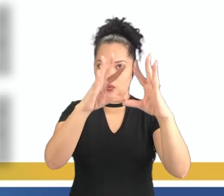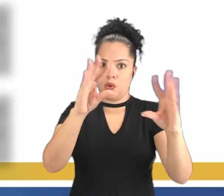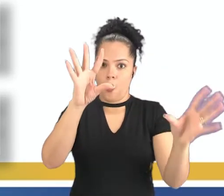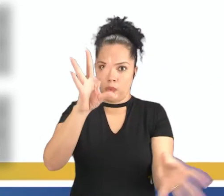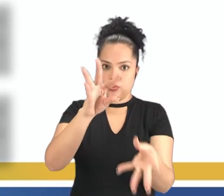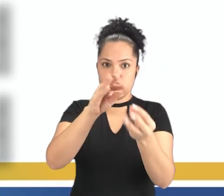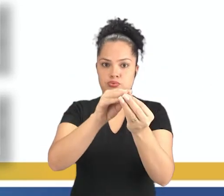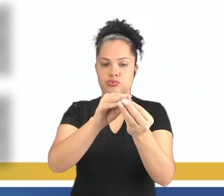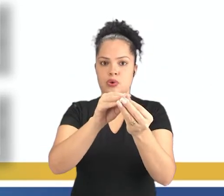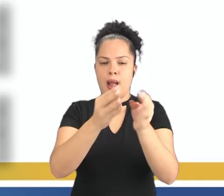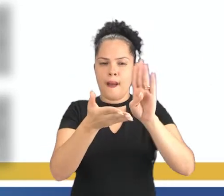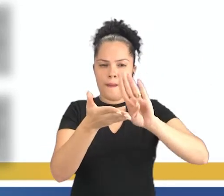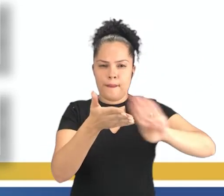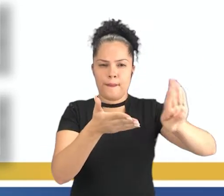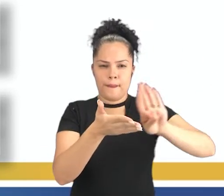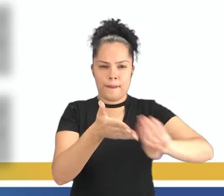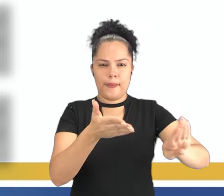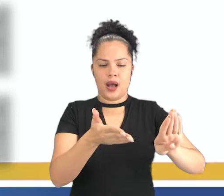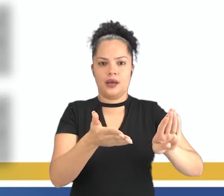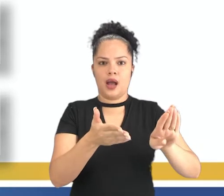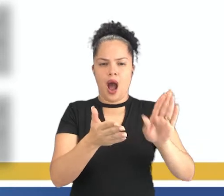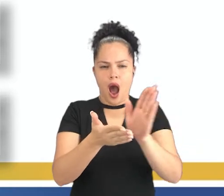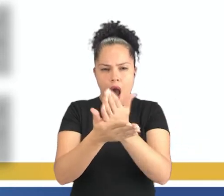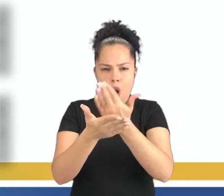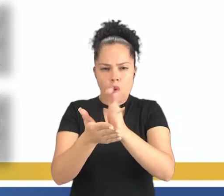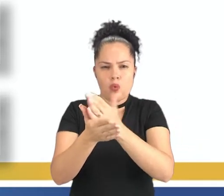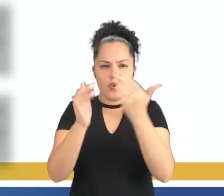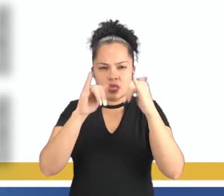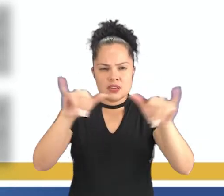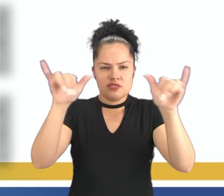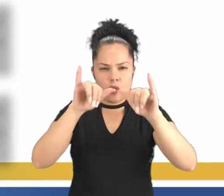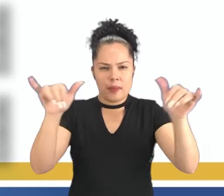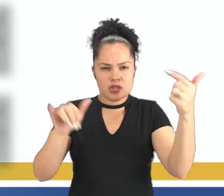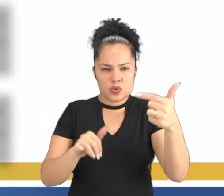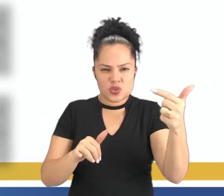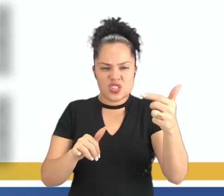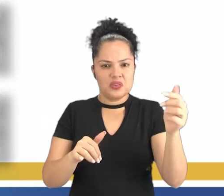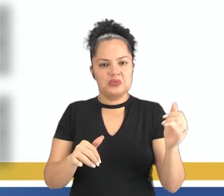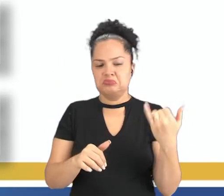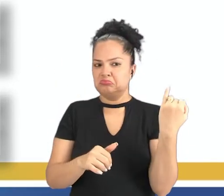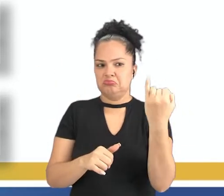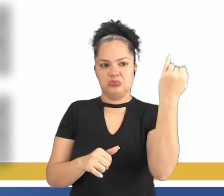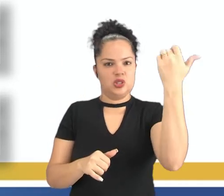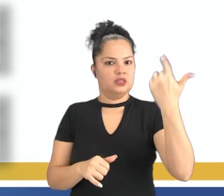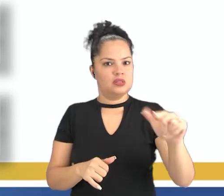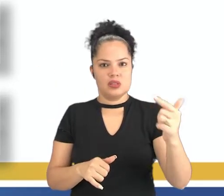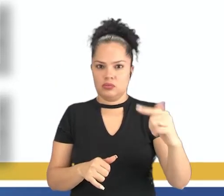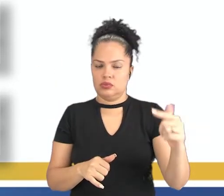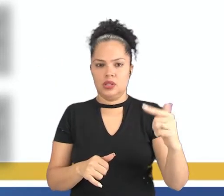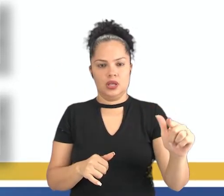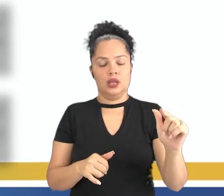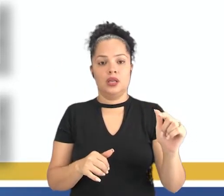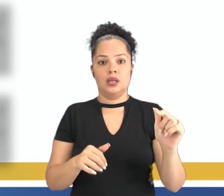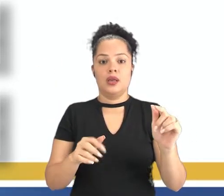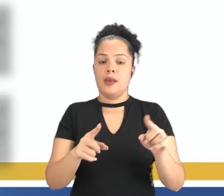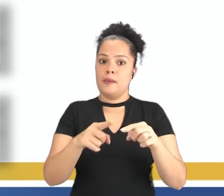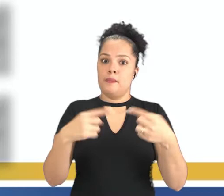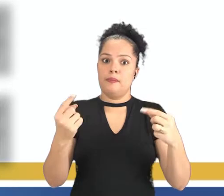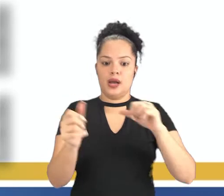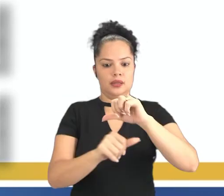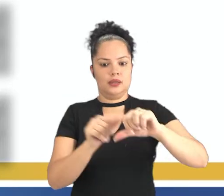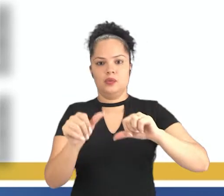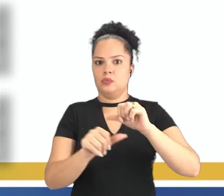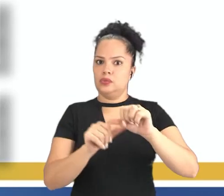A de apagamento das informações secundárias, aquelas que não têm muita importância, e a generalização